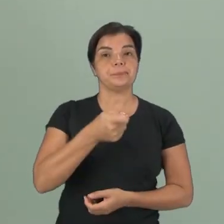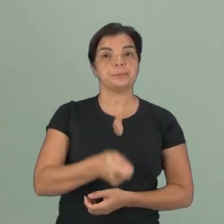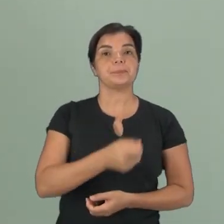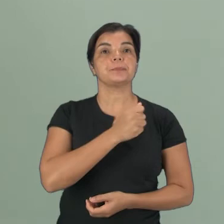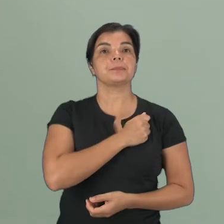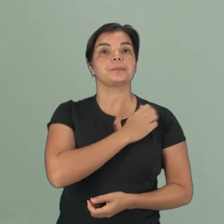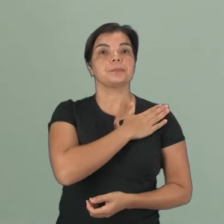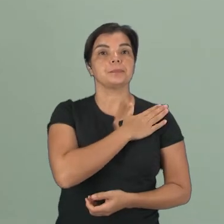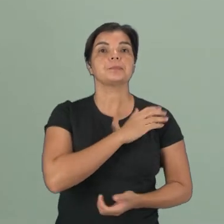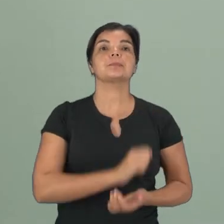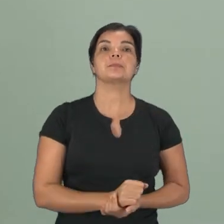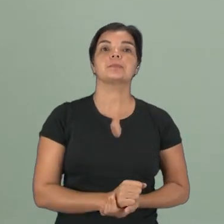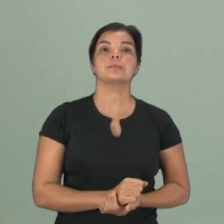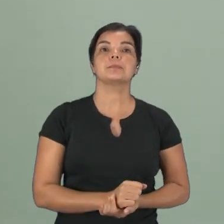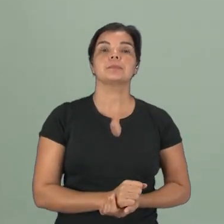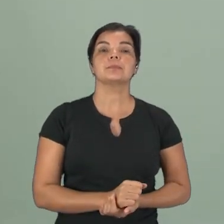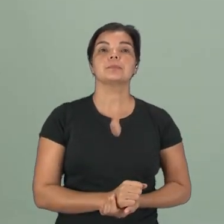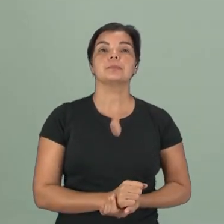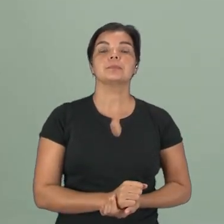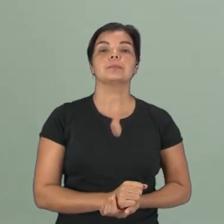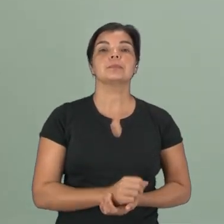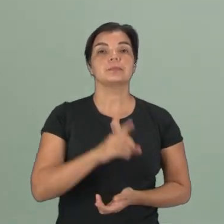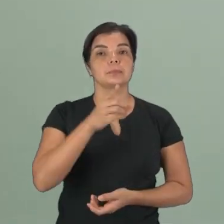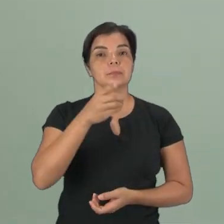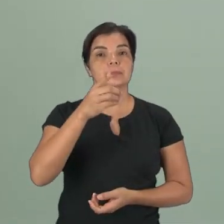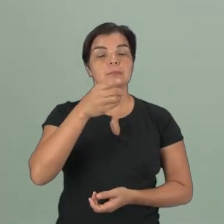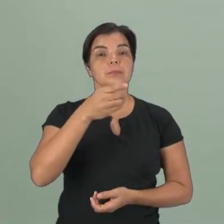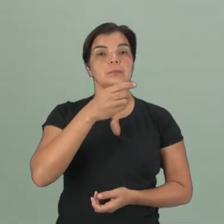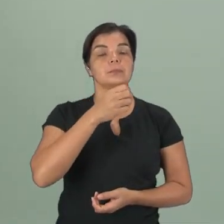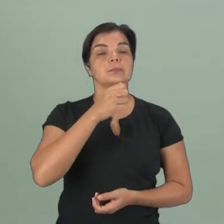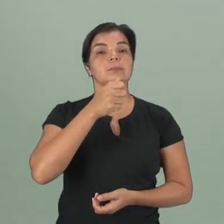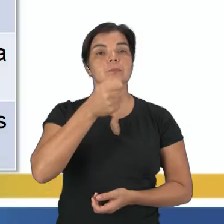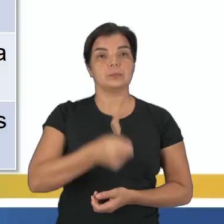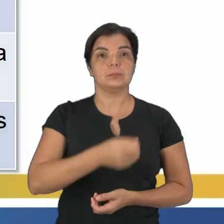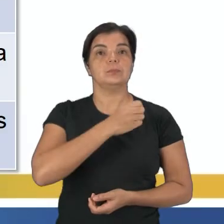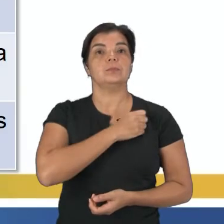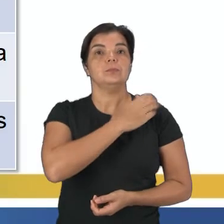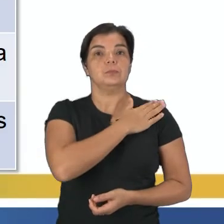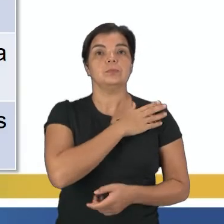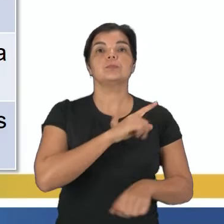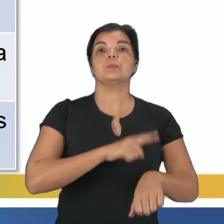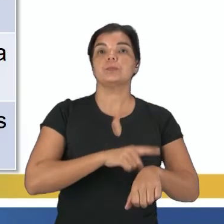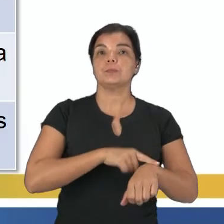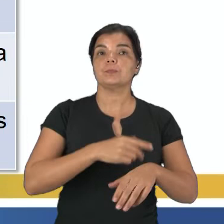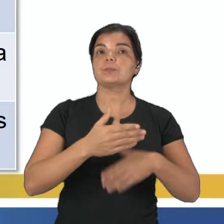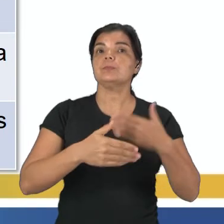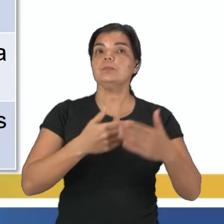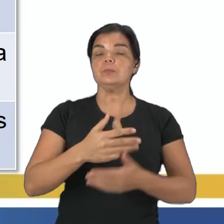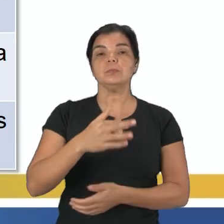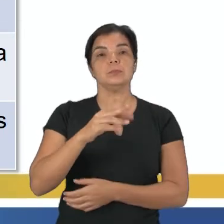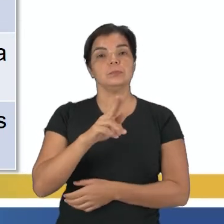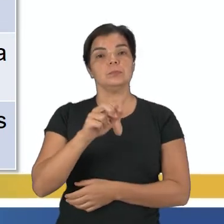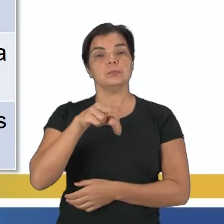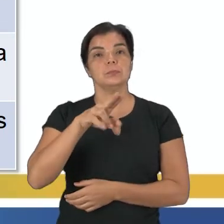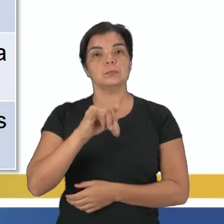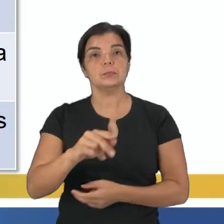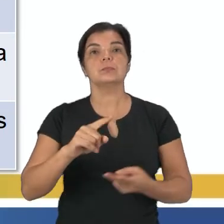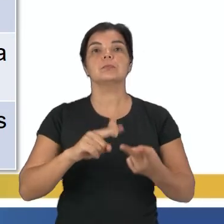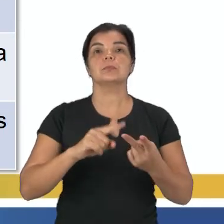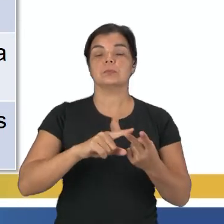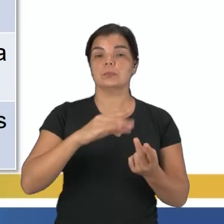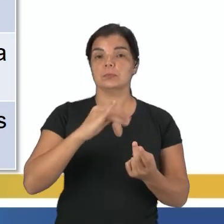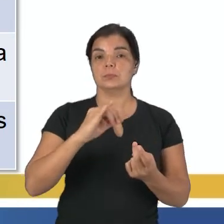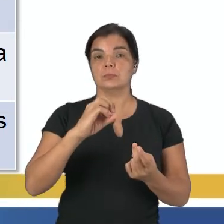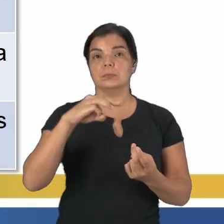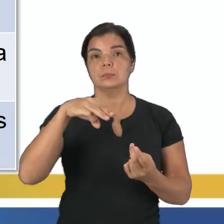gente tem a República Populista, que, já falamos, a ditadura militar, que é o tempo também, já começa o tempo dos direitos, com a atuação da Fundação